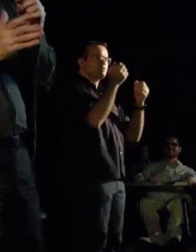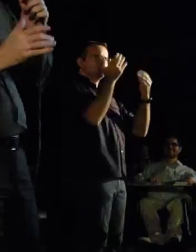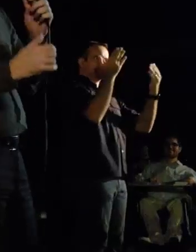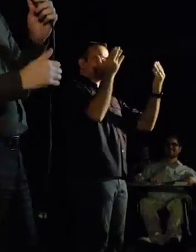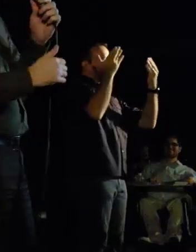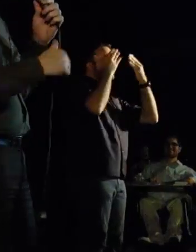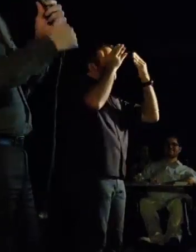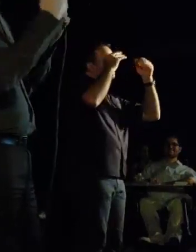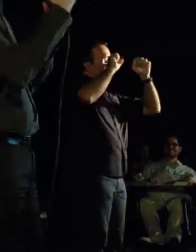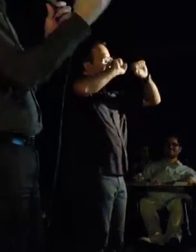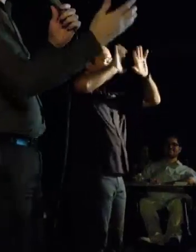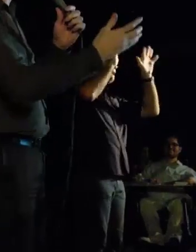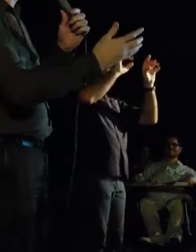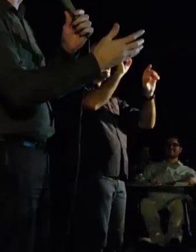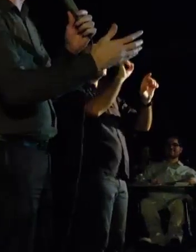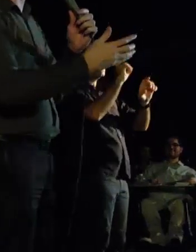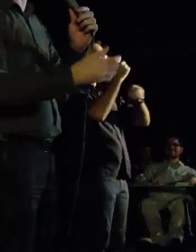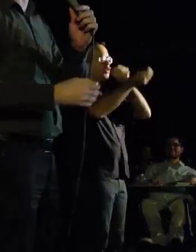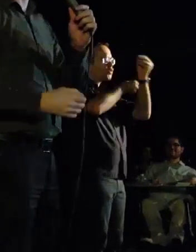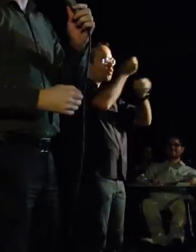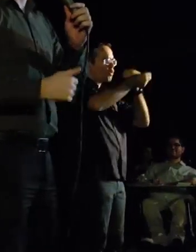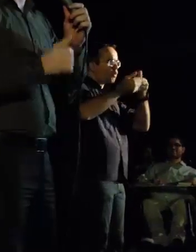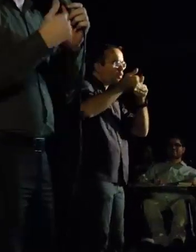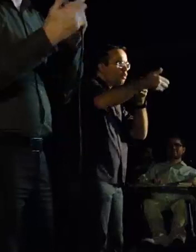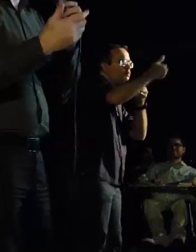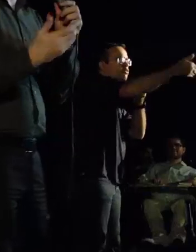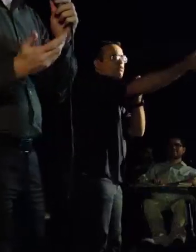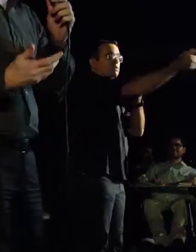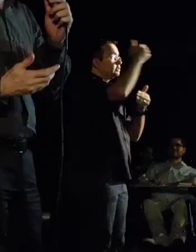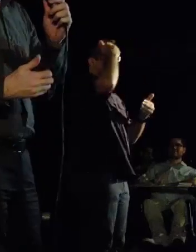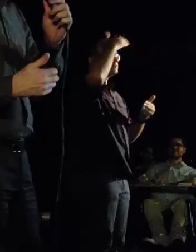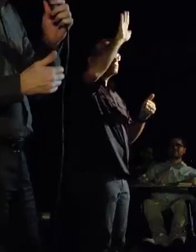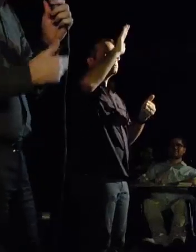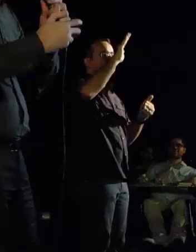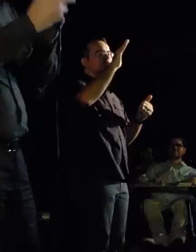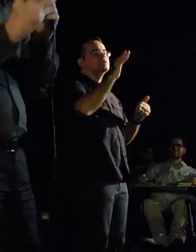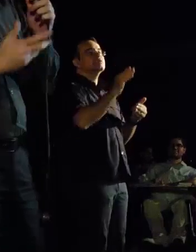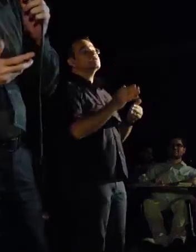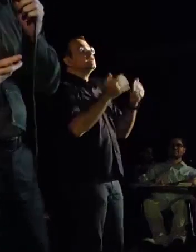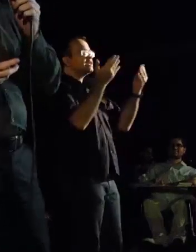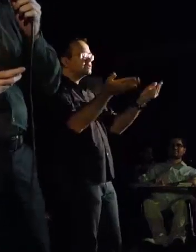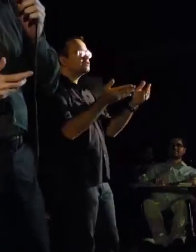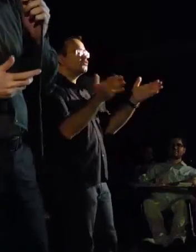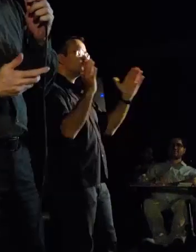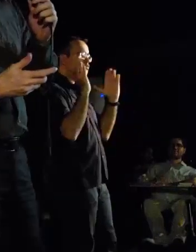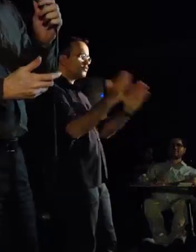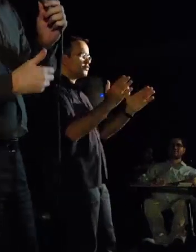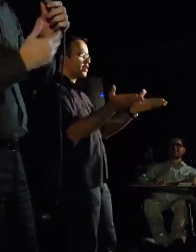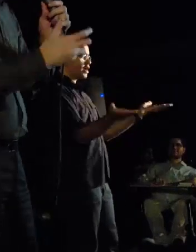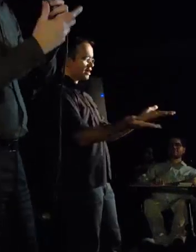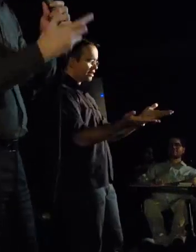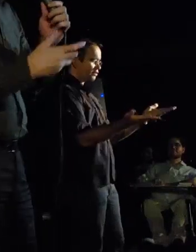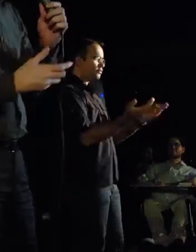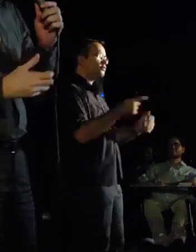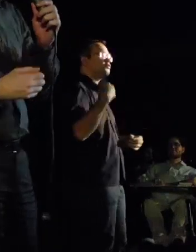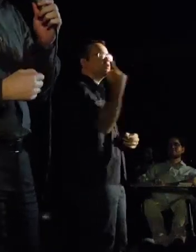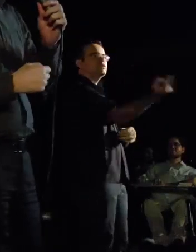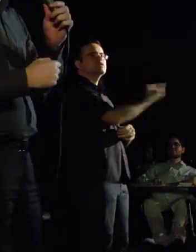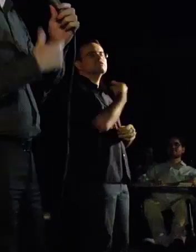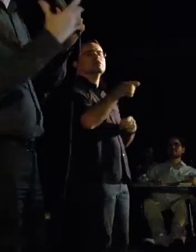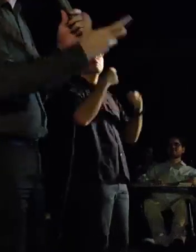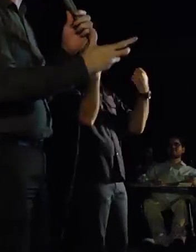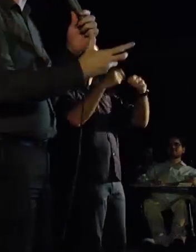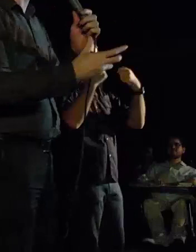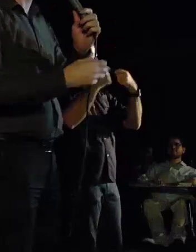ao que elas podem produzir ou para onde elas vão. Então, eu acho que é exatamente nesses momentos que nós precisamos